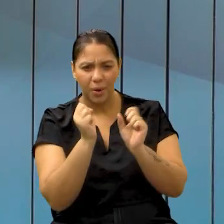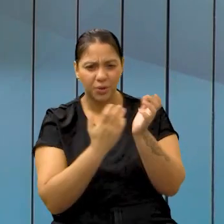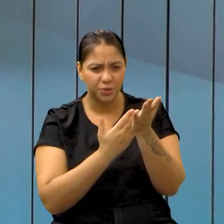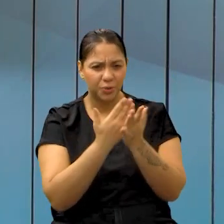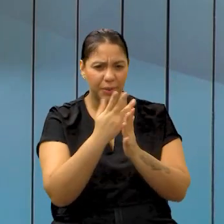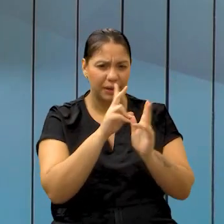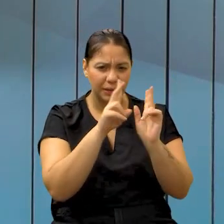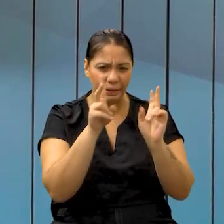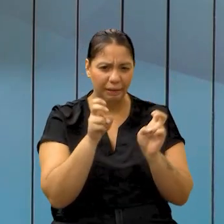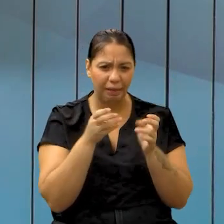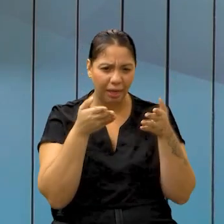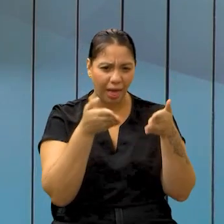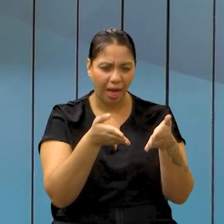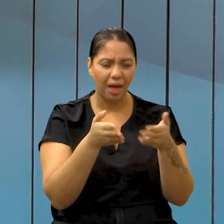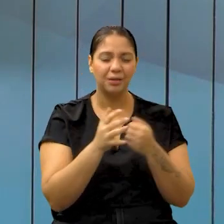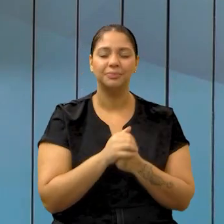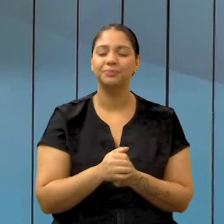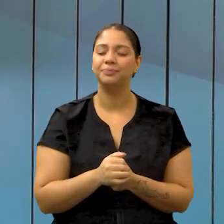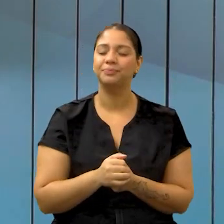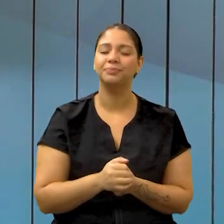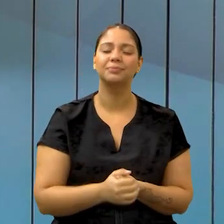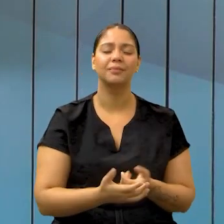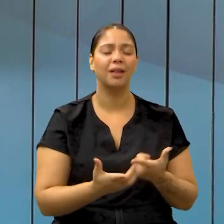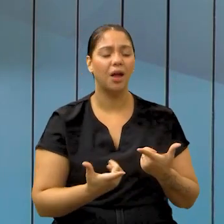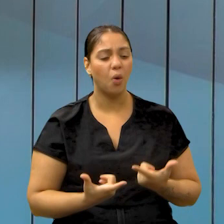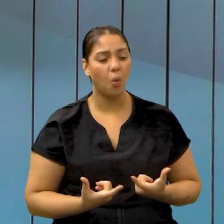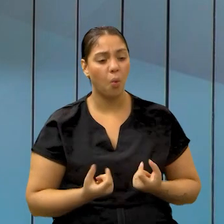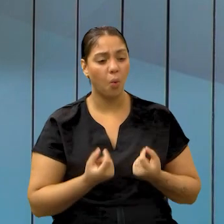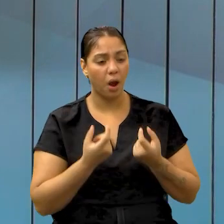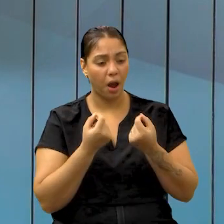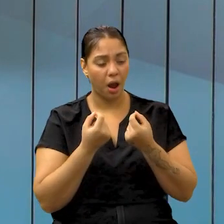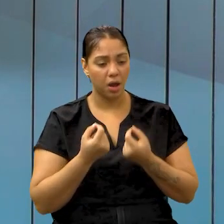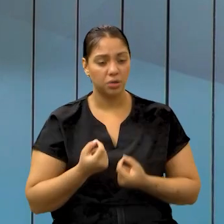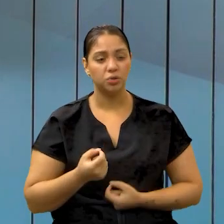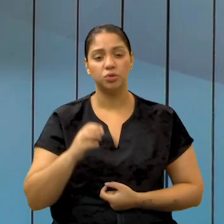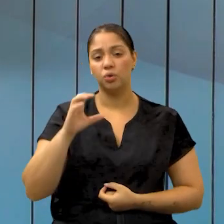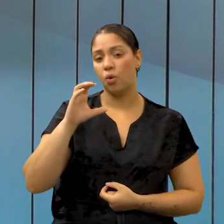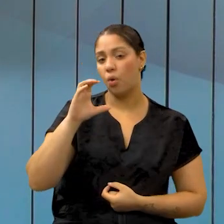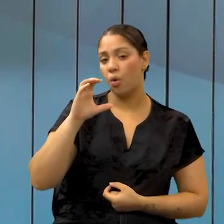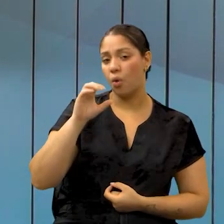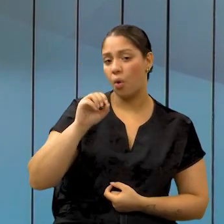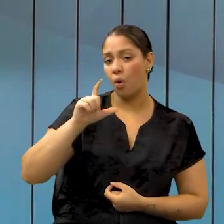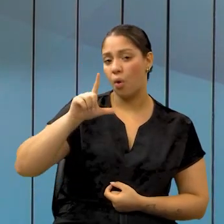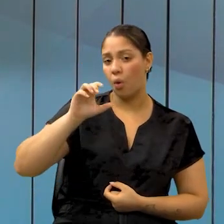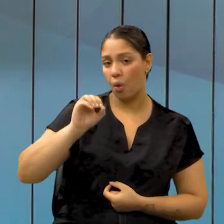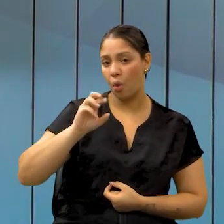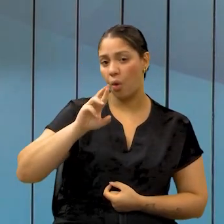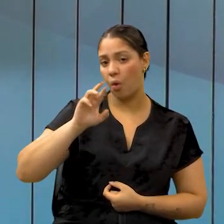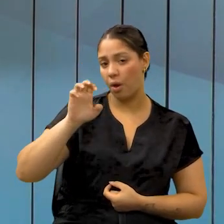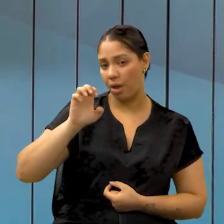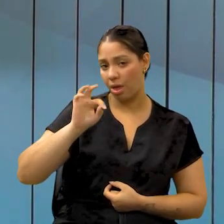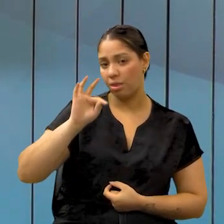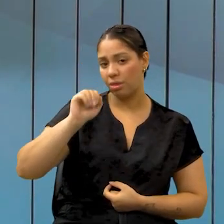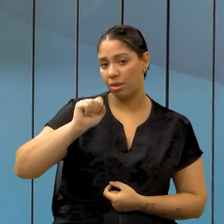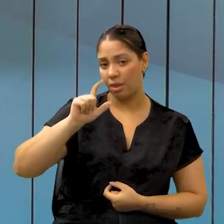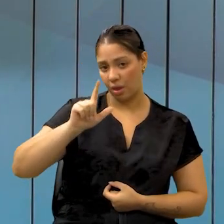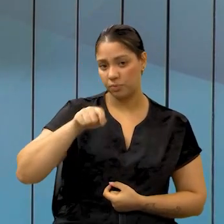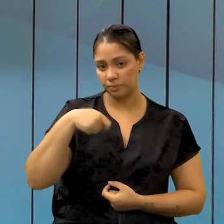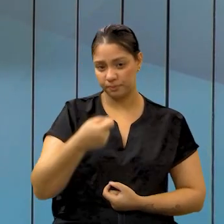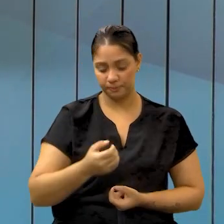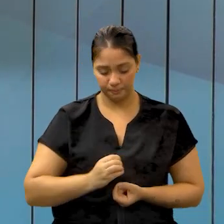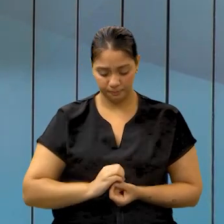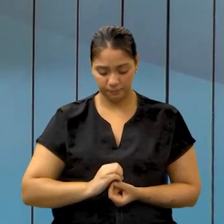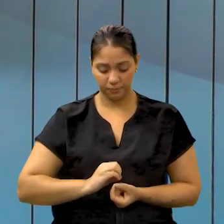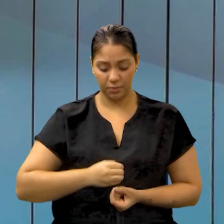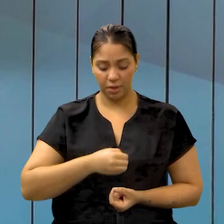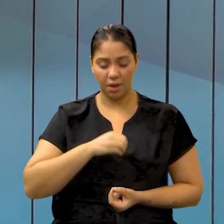a gente pode começar por aí, então. O câncer coloretal tem a ver aí com